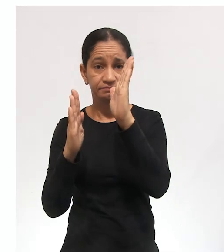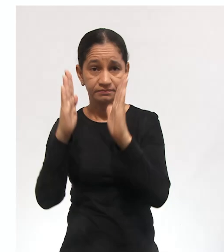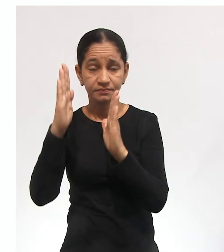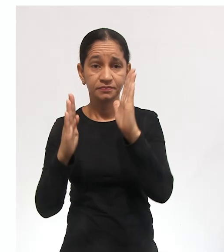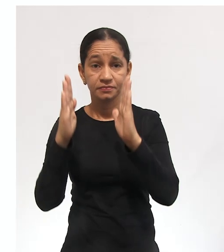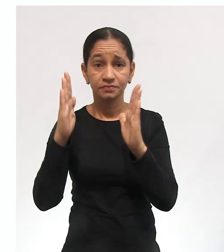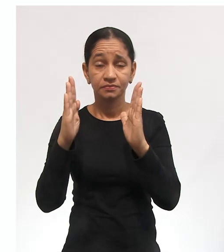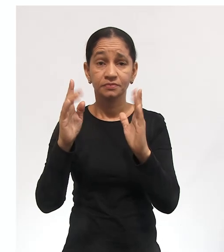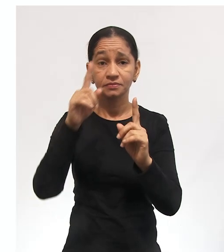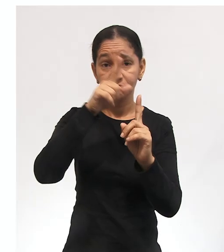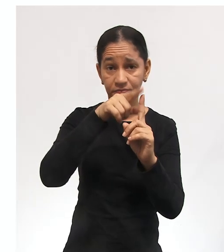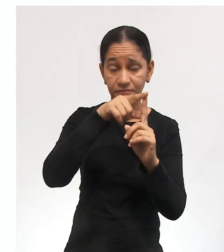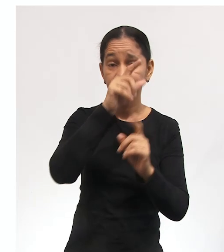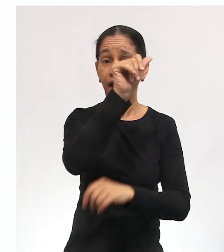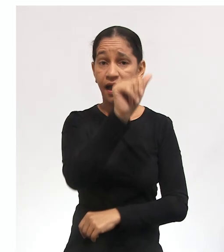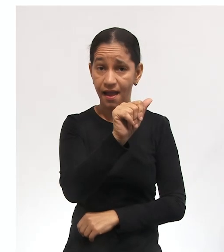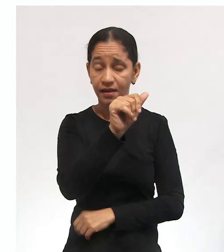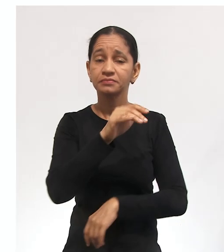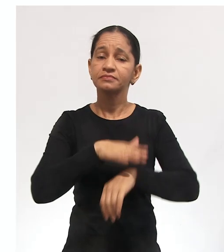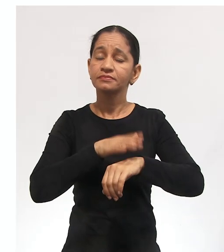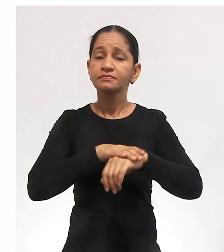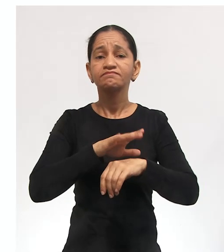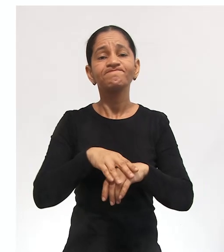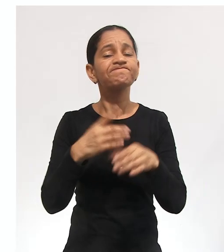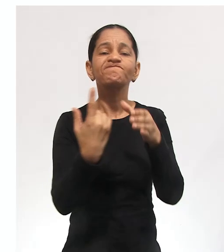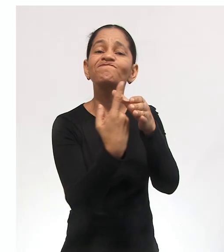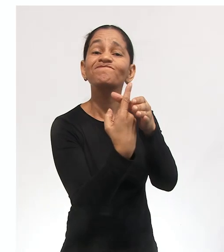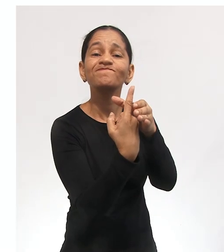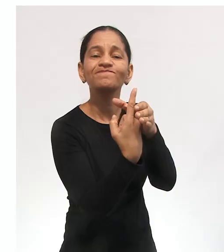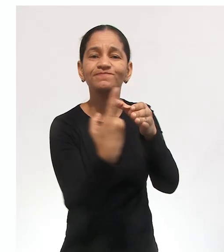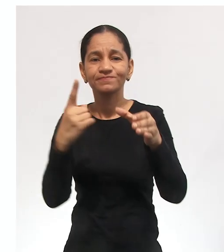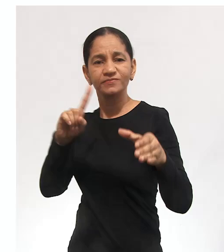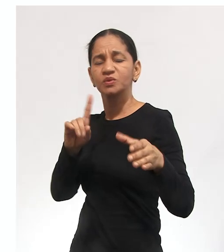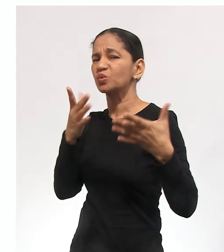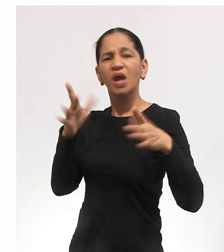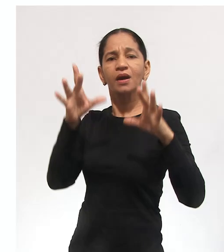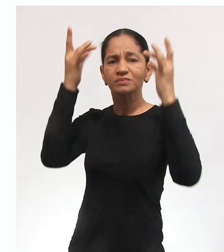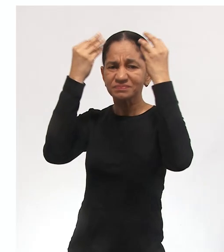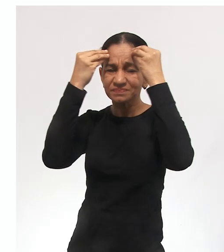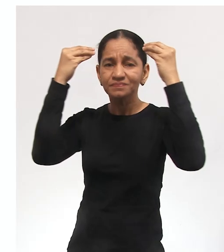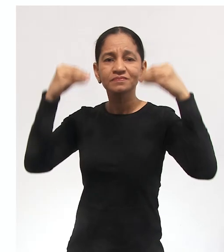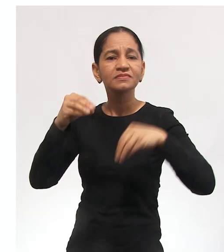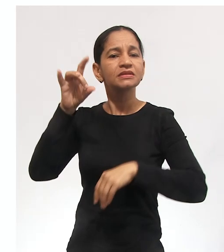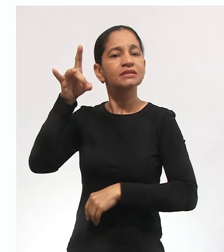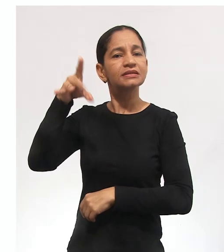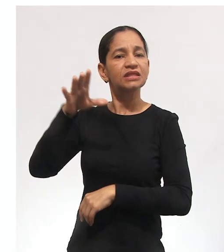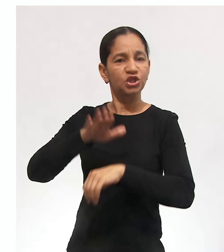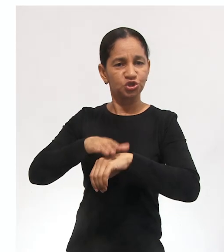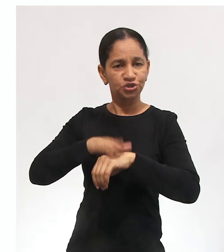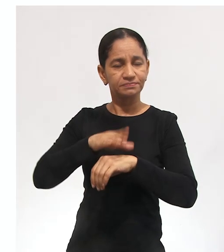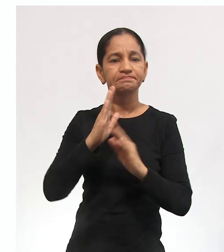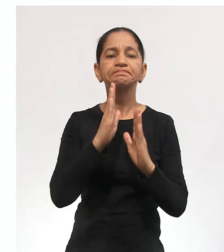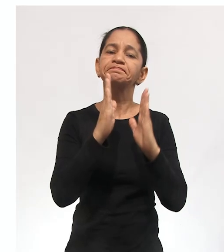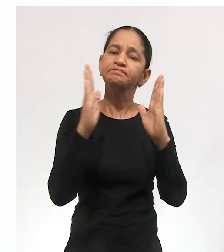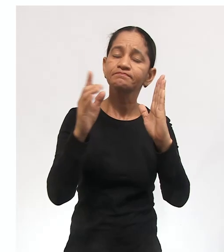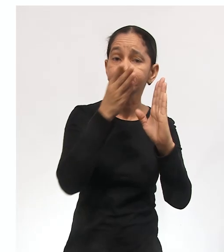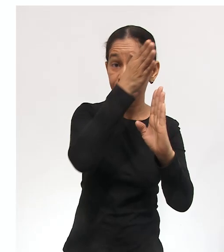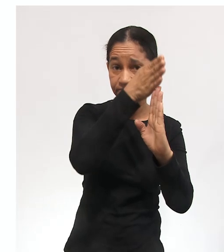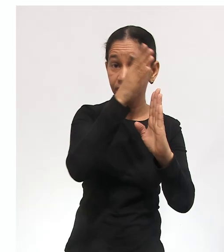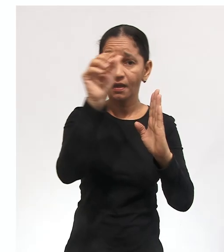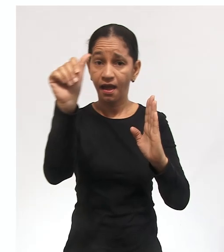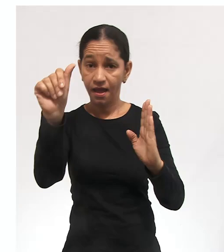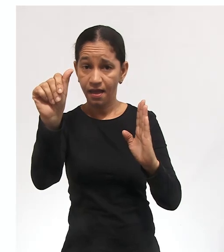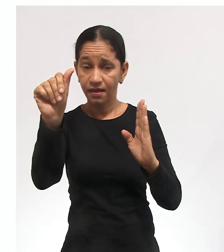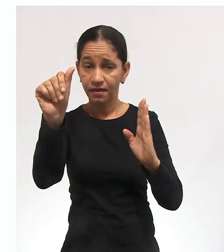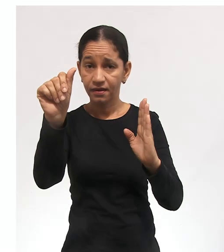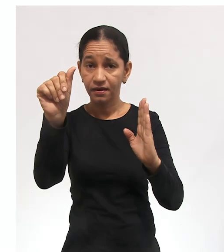de momento A, eu decido me retirar daquela sociedade. Eu não quero mais fazer parte. Então, eu